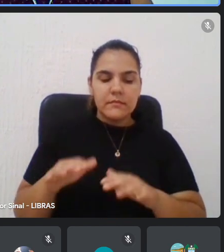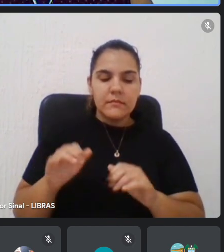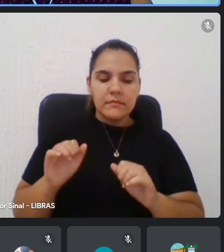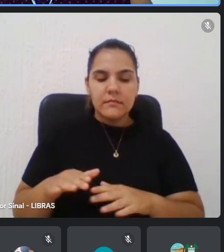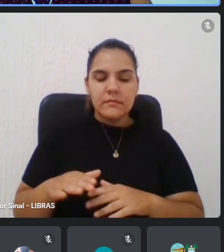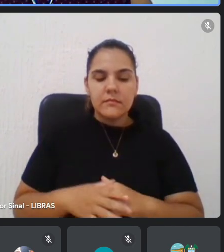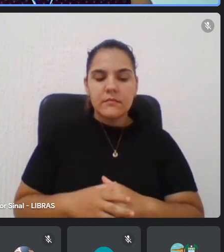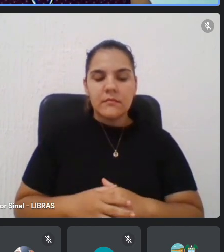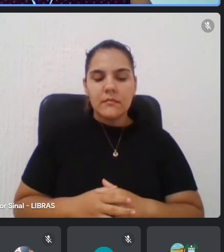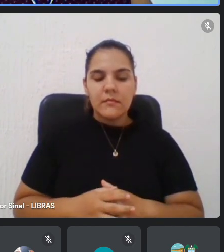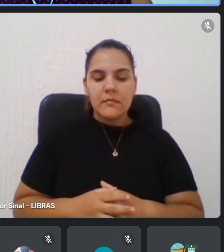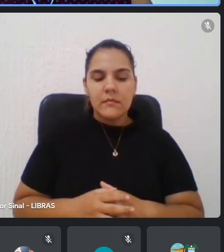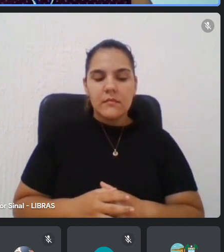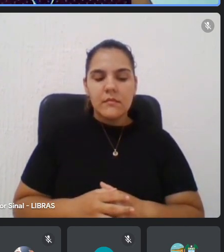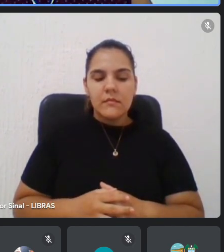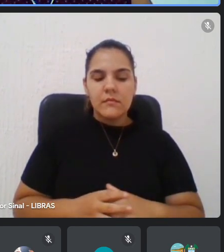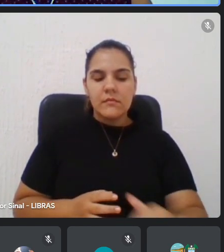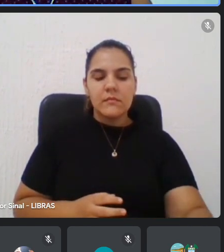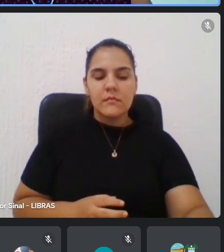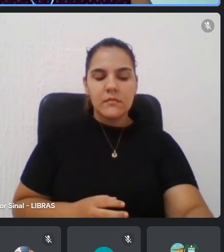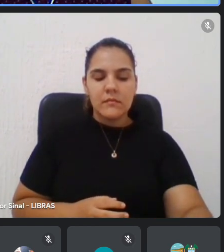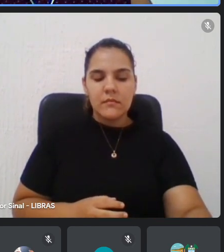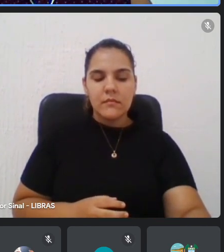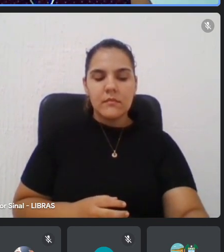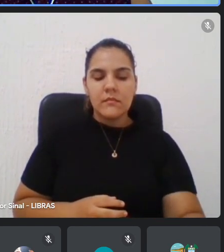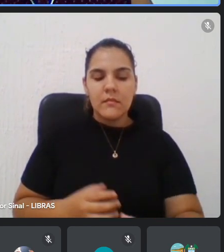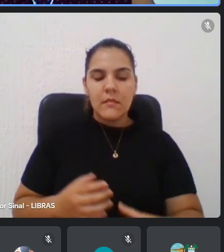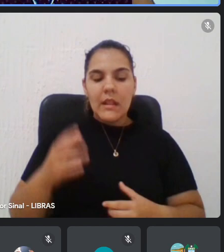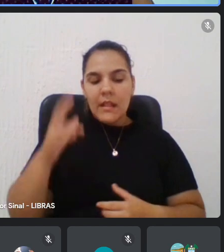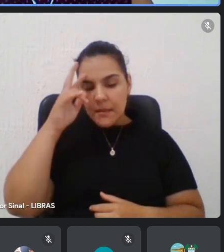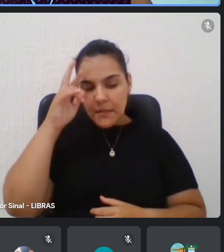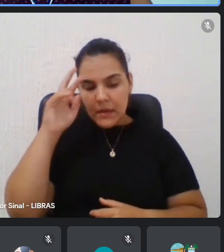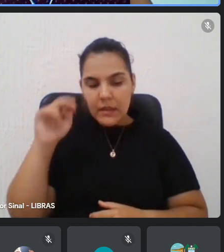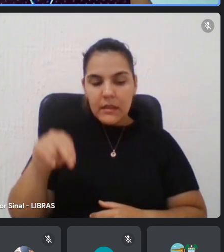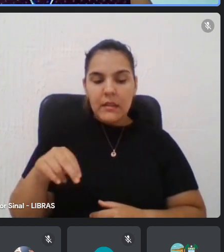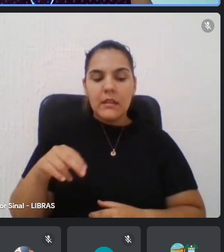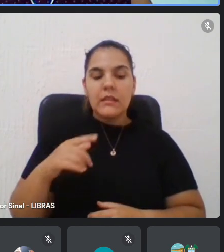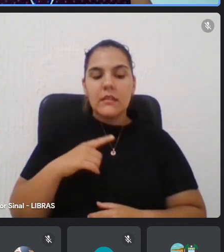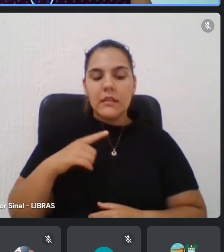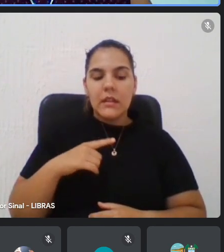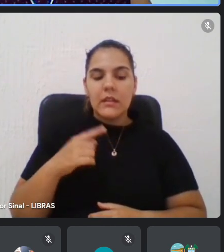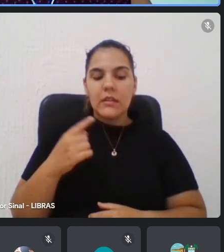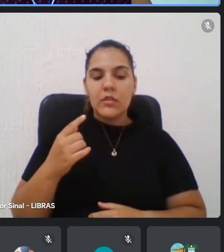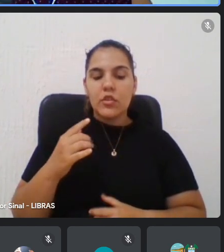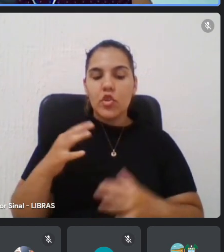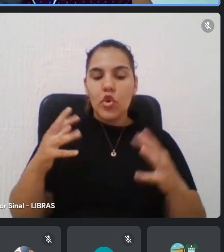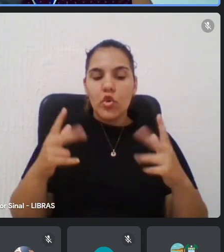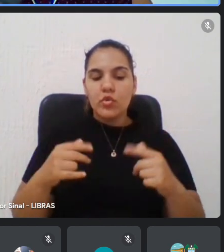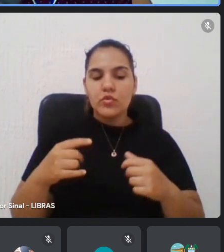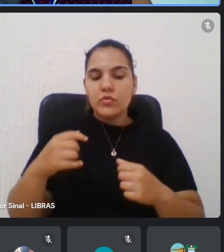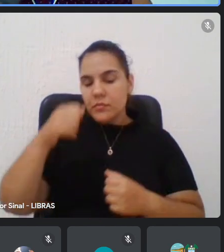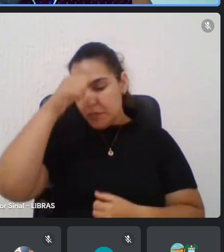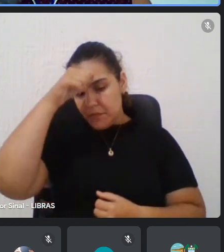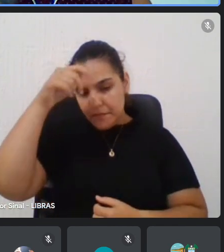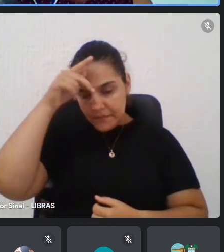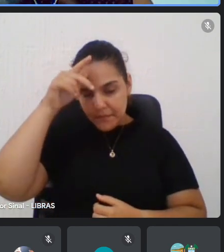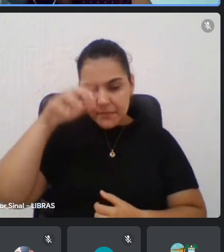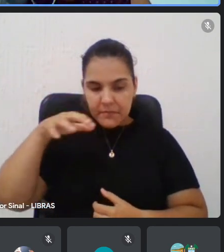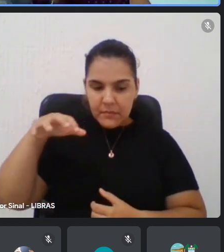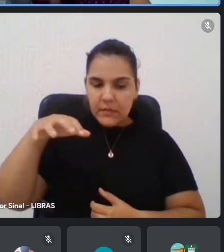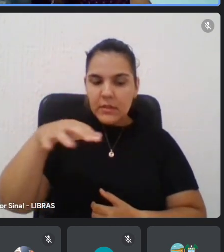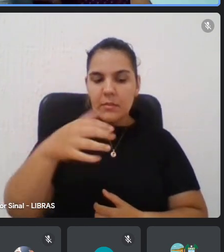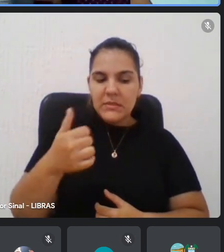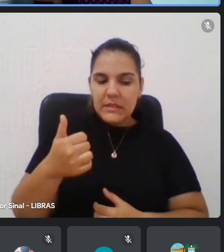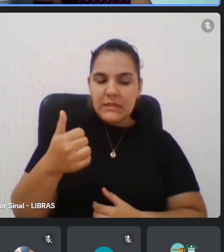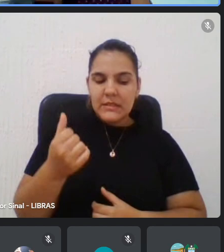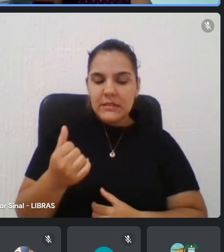todos os 167 municípios se inscreveram. Quer dizer que vocês podem colocar projetos tanto para o Estado, os editais